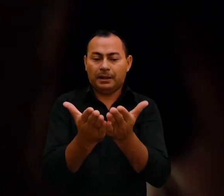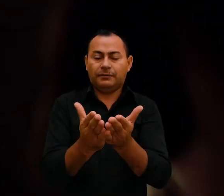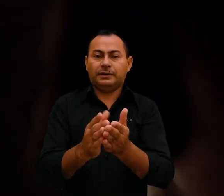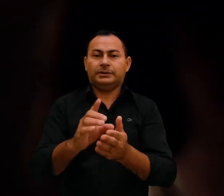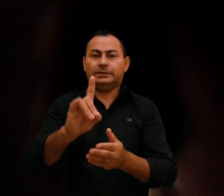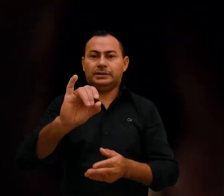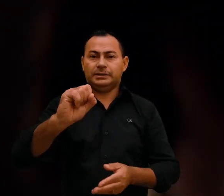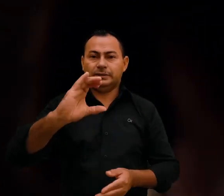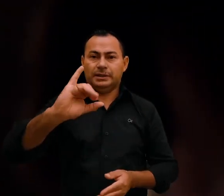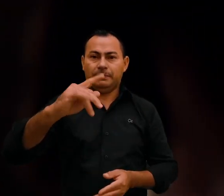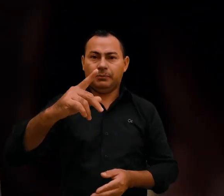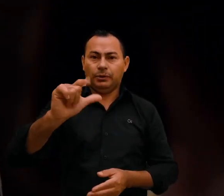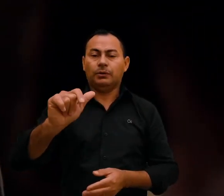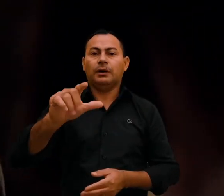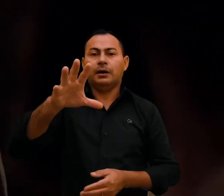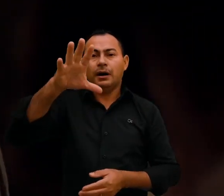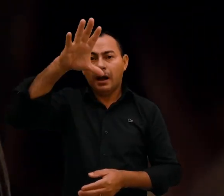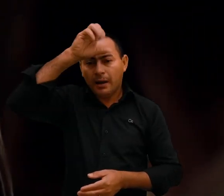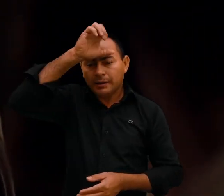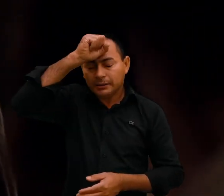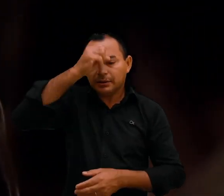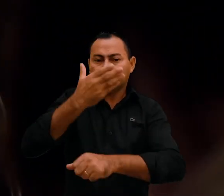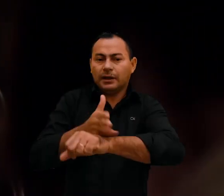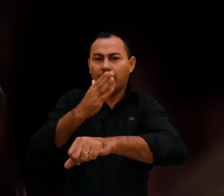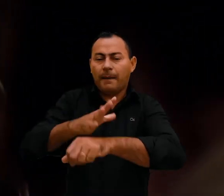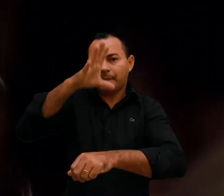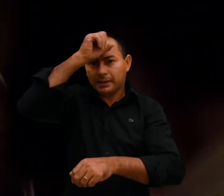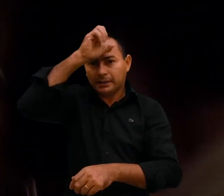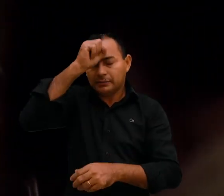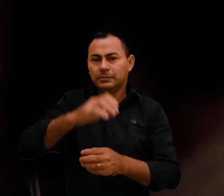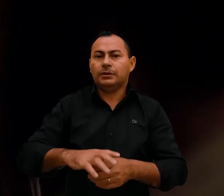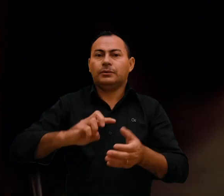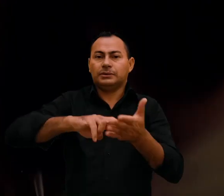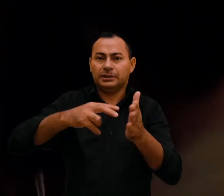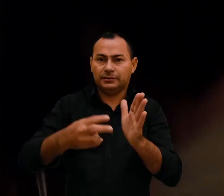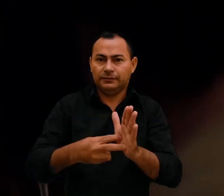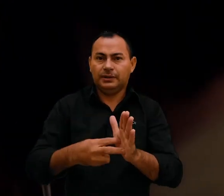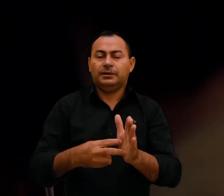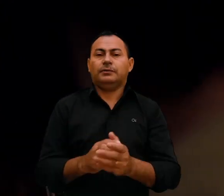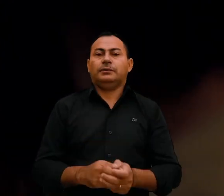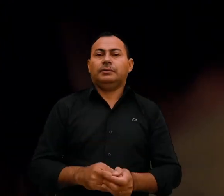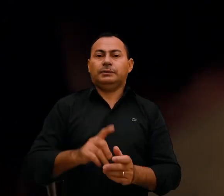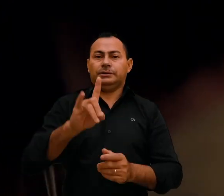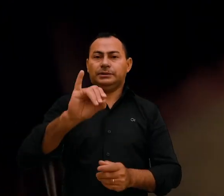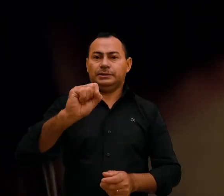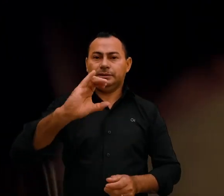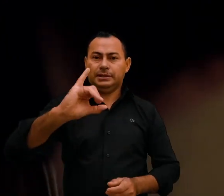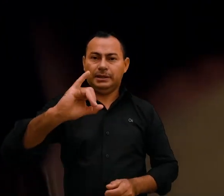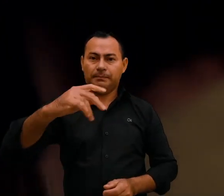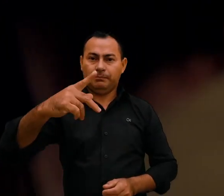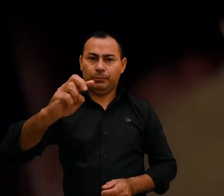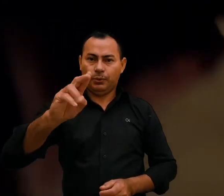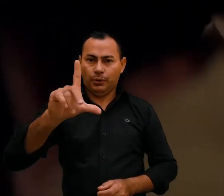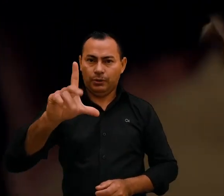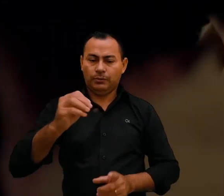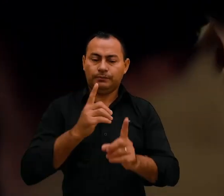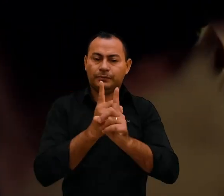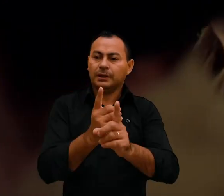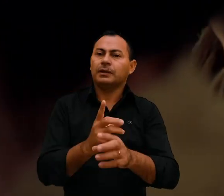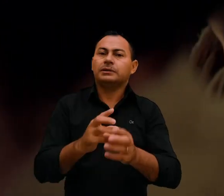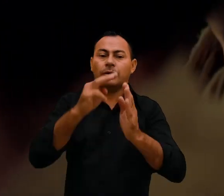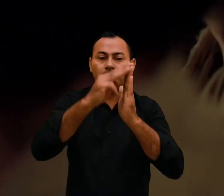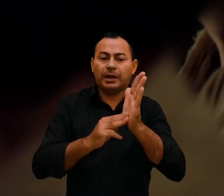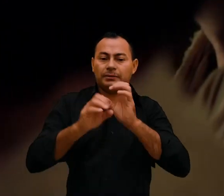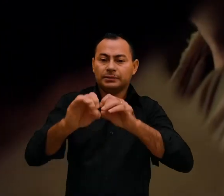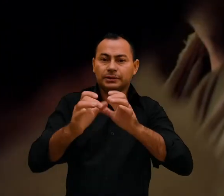isso é o significado da palavra discípulo um aprendiz que pratica o que está aprendendo Este é um método de ensino de Jesus venha